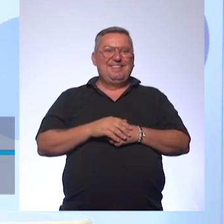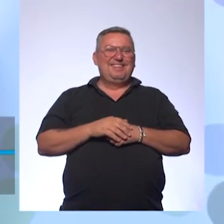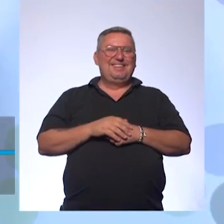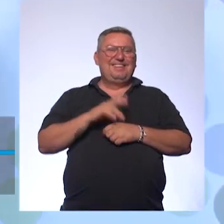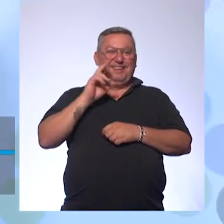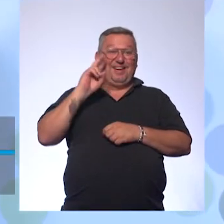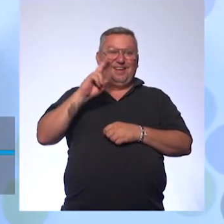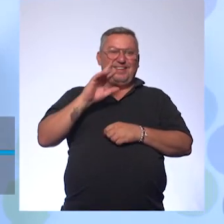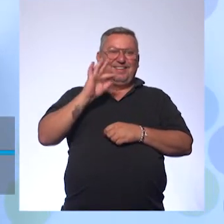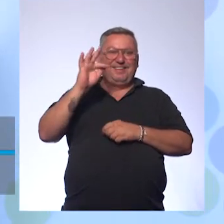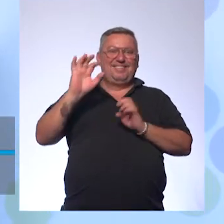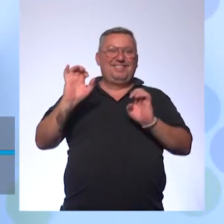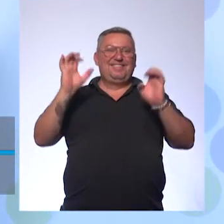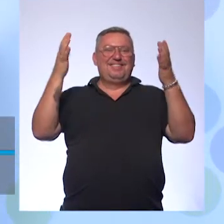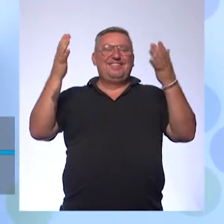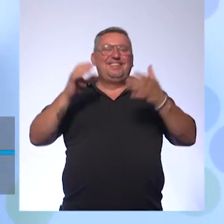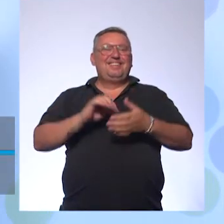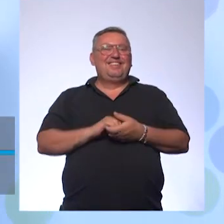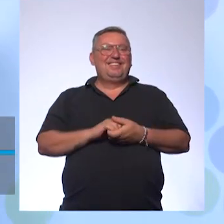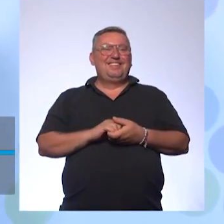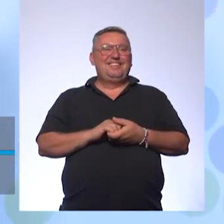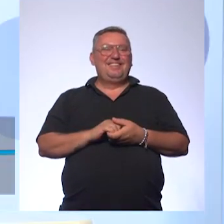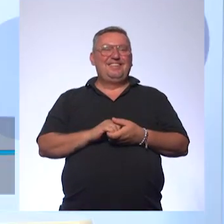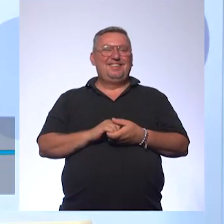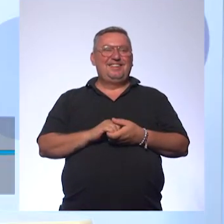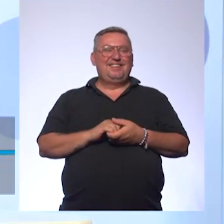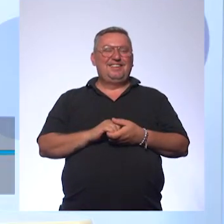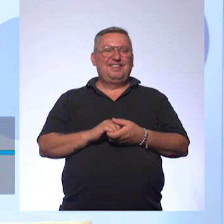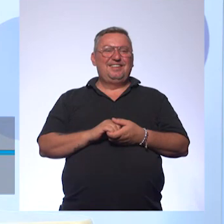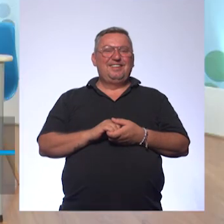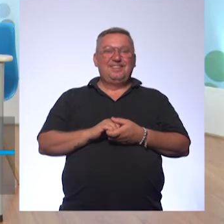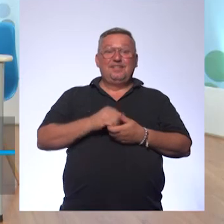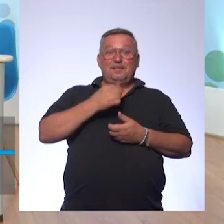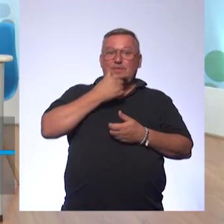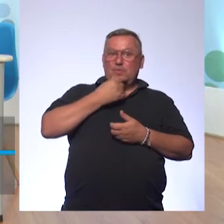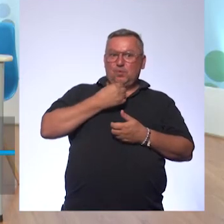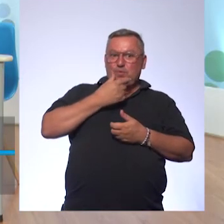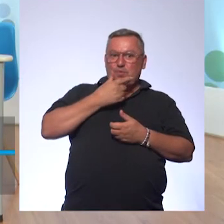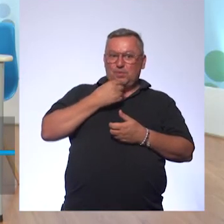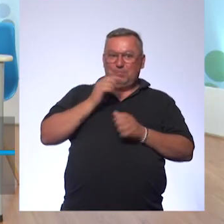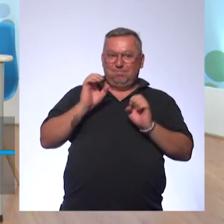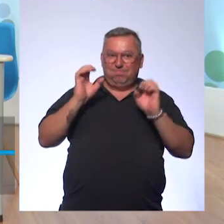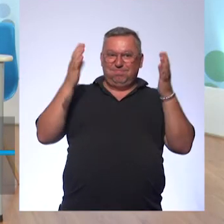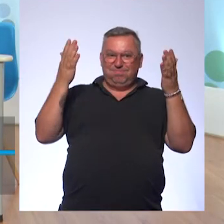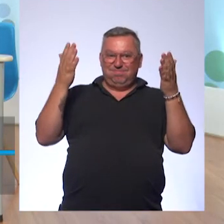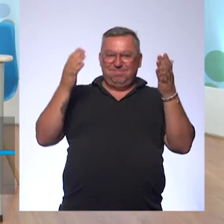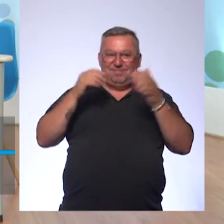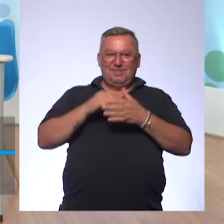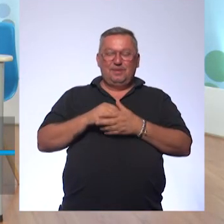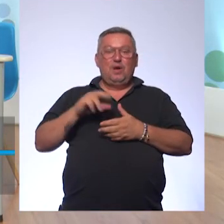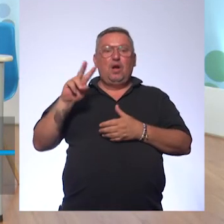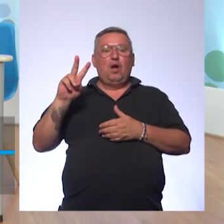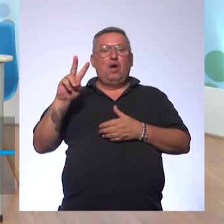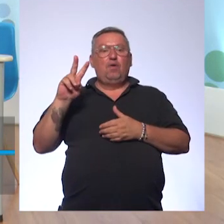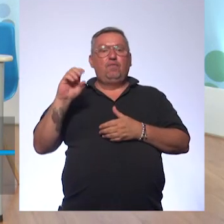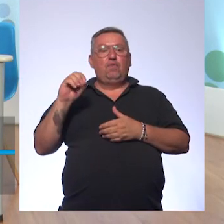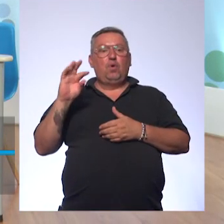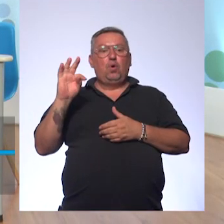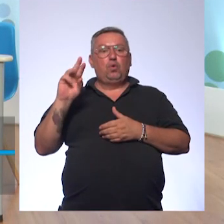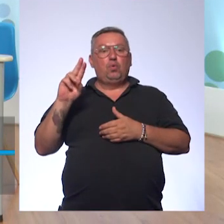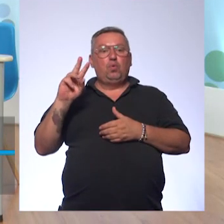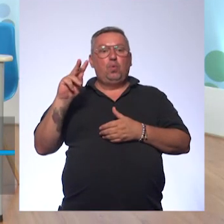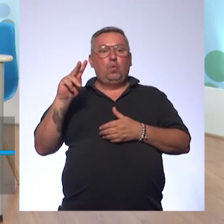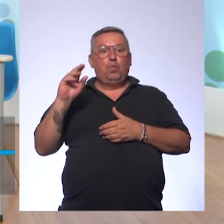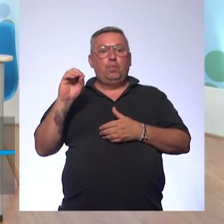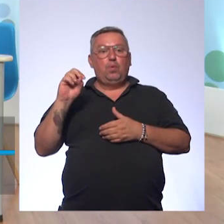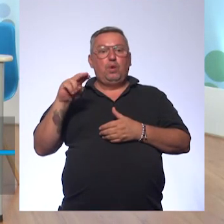então, de uma maneira geral aí em São Paulo. A gente tem Meu Deus, tem lugar aqui que está 8 graus. Onde que é isso? Eita, vamos para lá. Não, acho que é raro aqui. É.